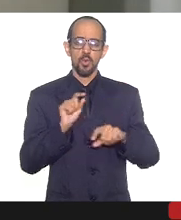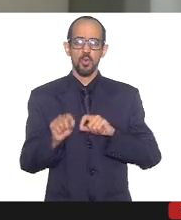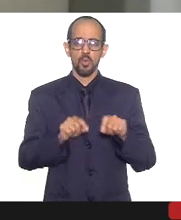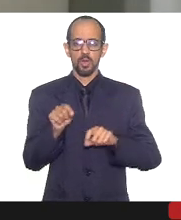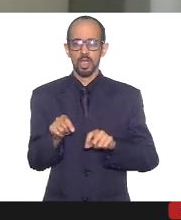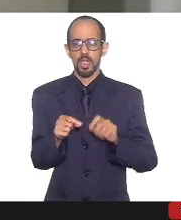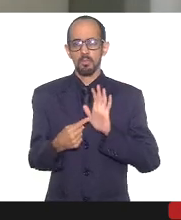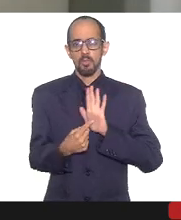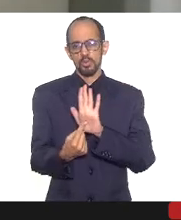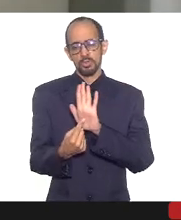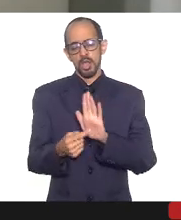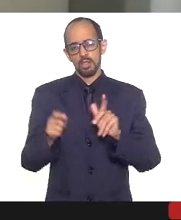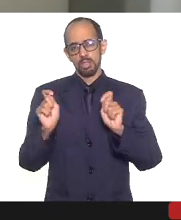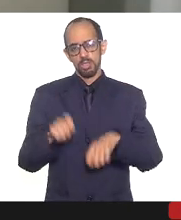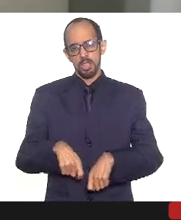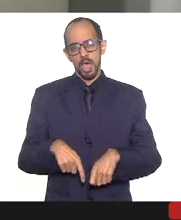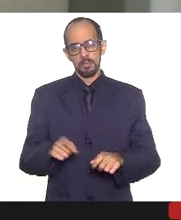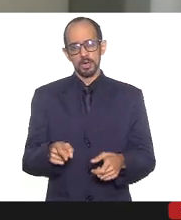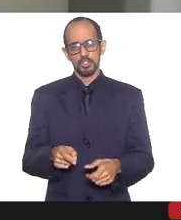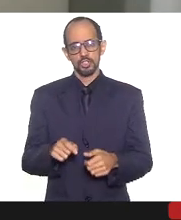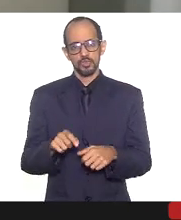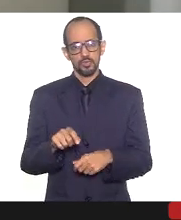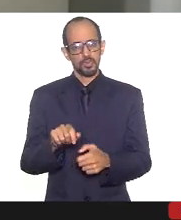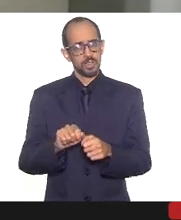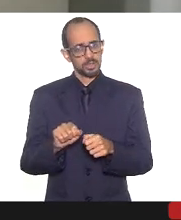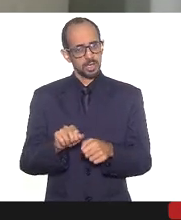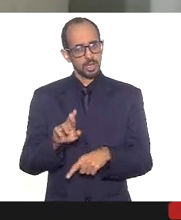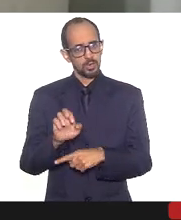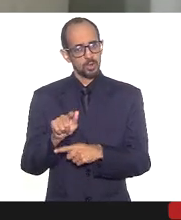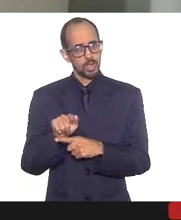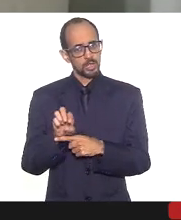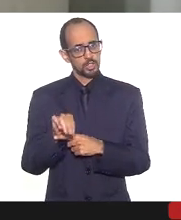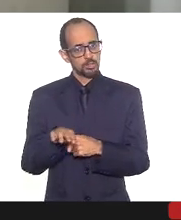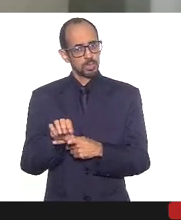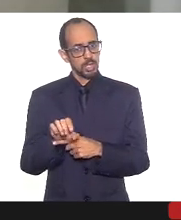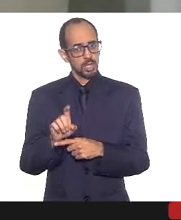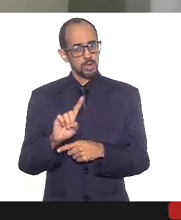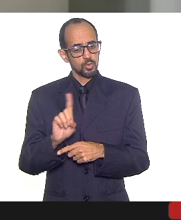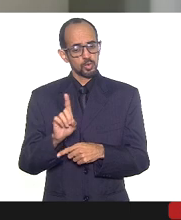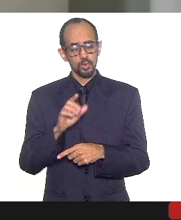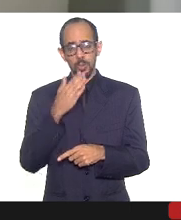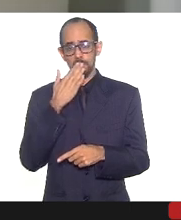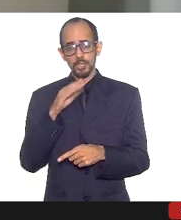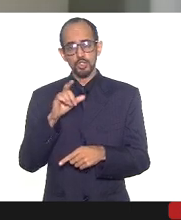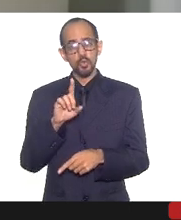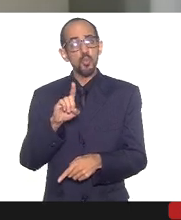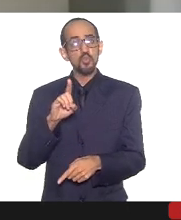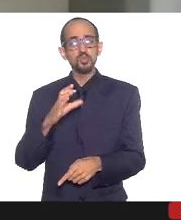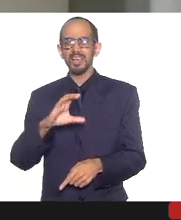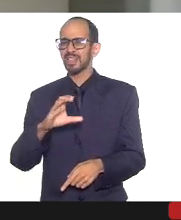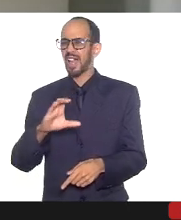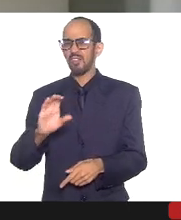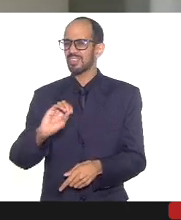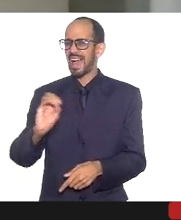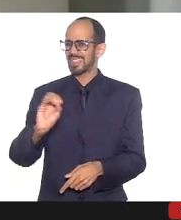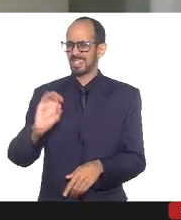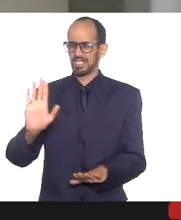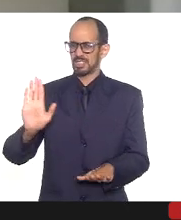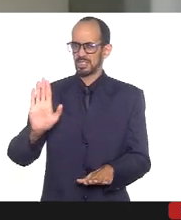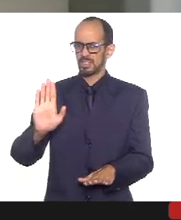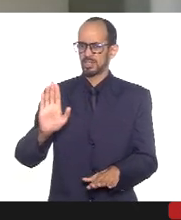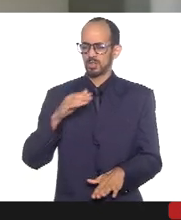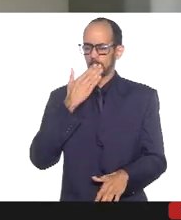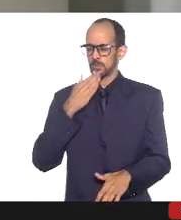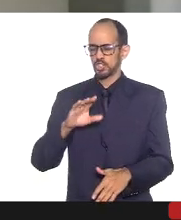é possível o regime de recuperação fiscal, não estou pedindo mais um centavo, gostaria até de pedir para a educação, mas eu estou pedindo